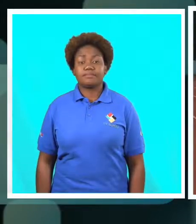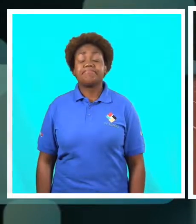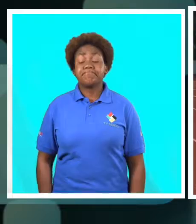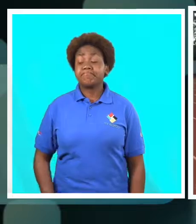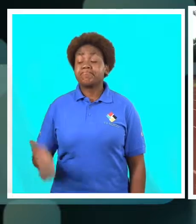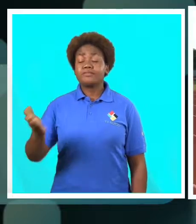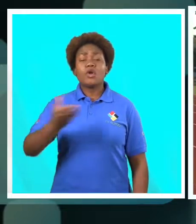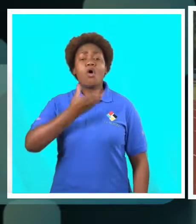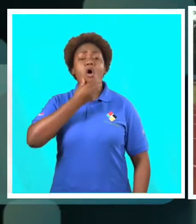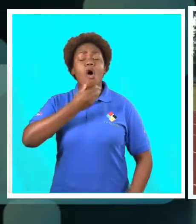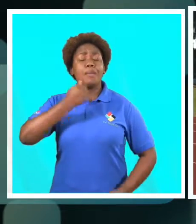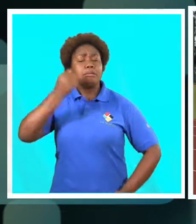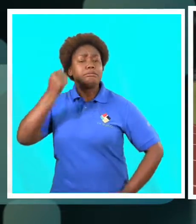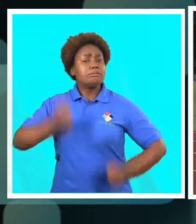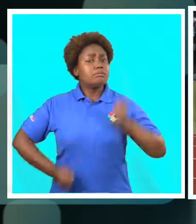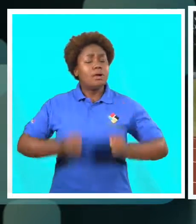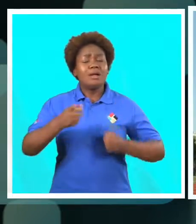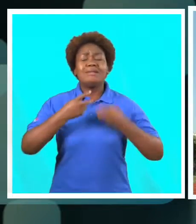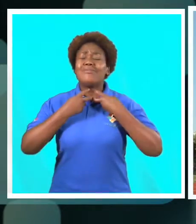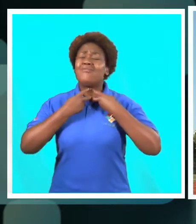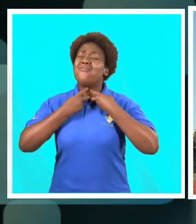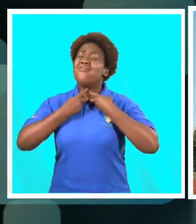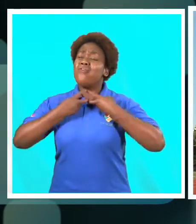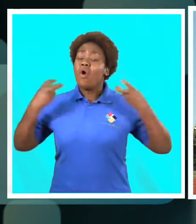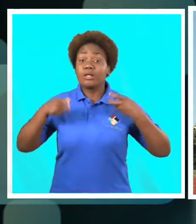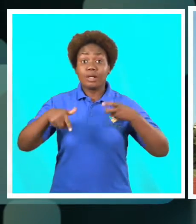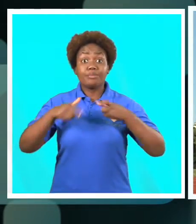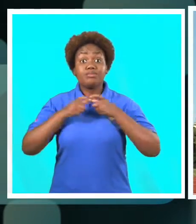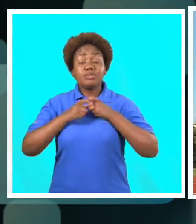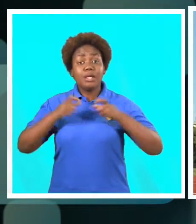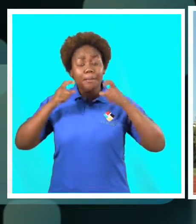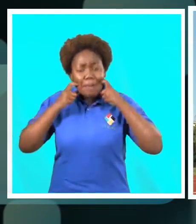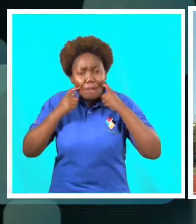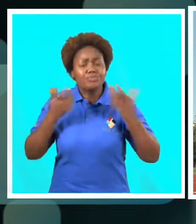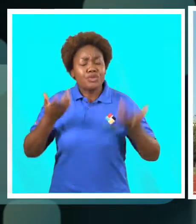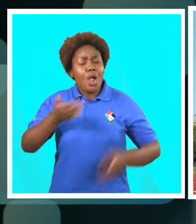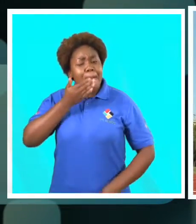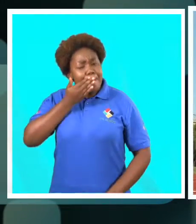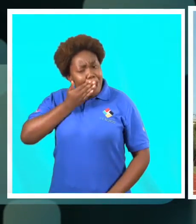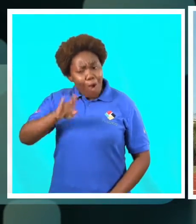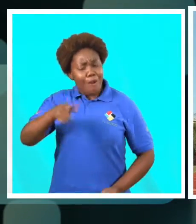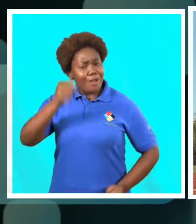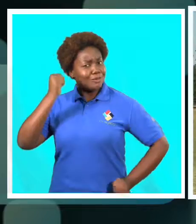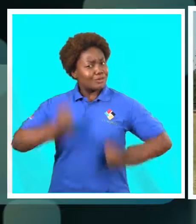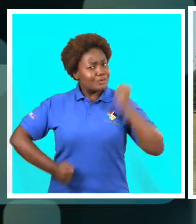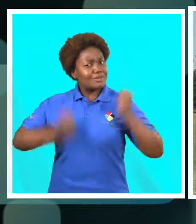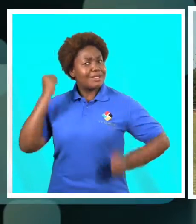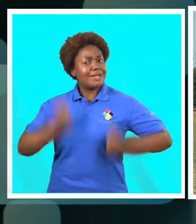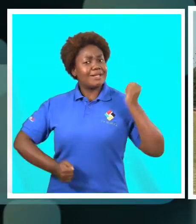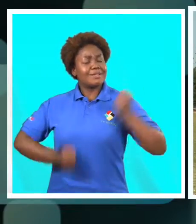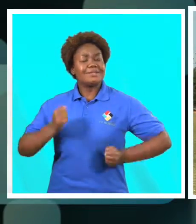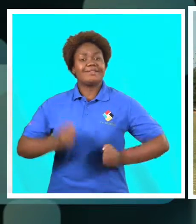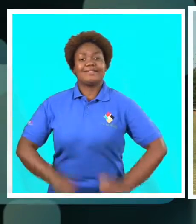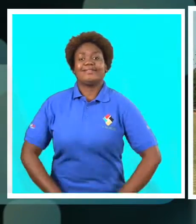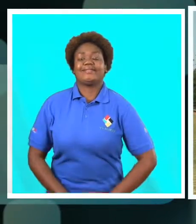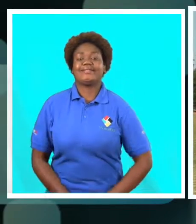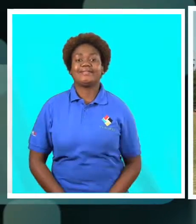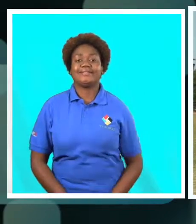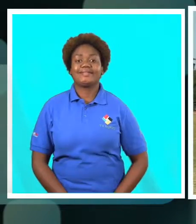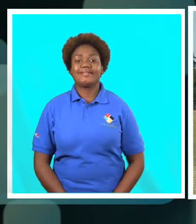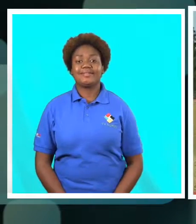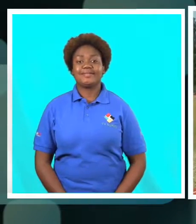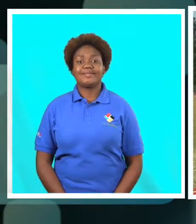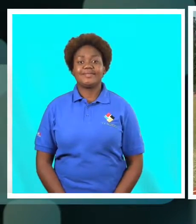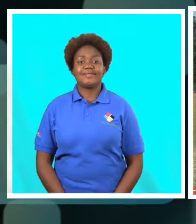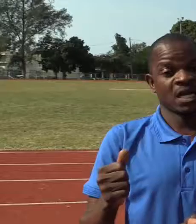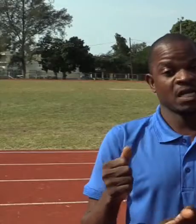O atleta reclama da falta de condições no país para melhorar a sua qualidade e prestação